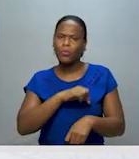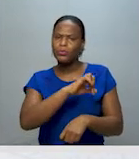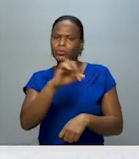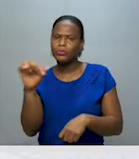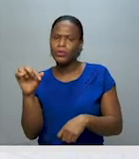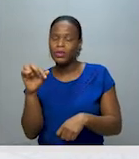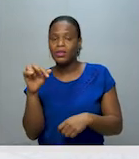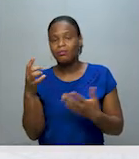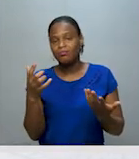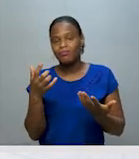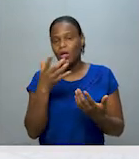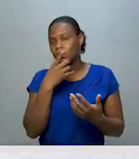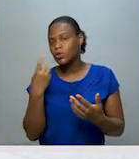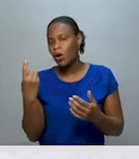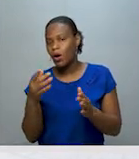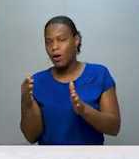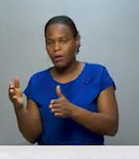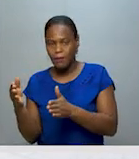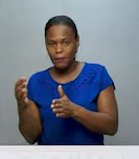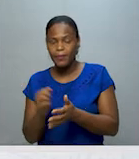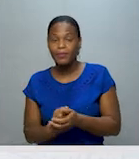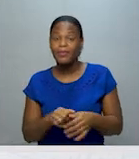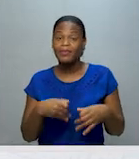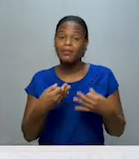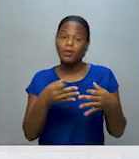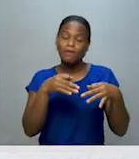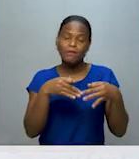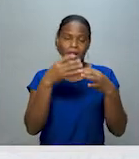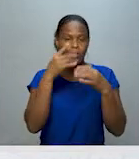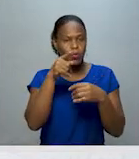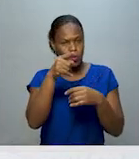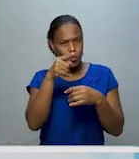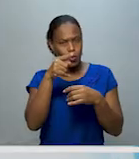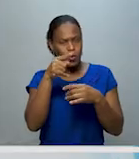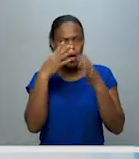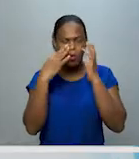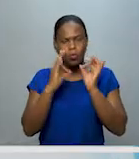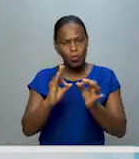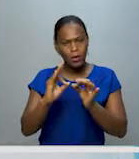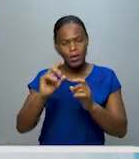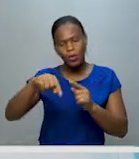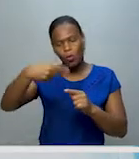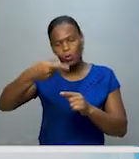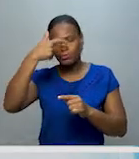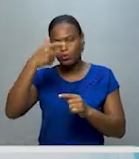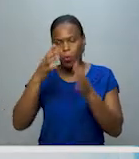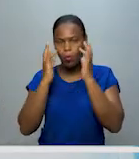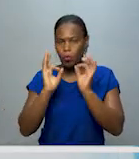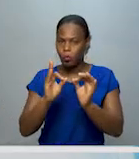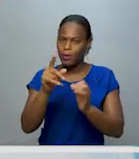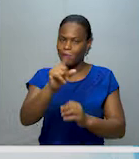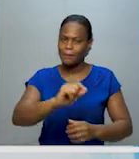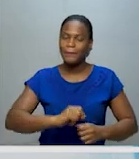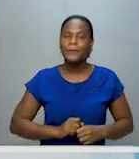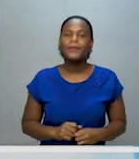do tempo no isolamento. E, finalmente, cuide de si e dos outros. Então, repara como é que funciona essa